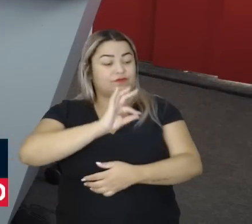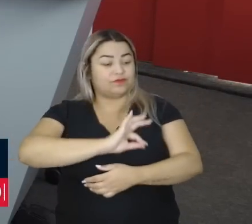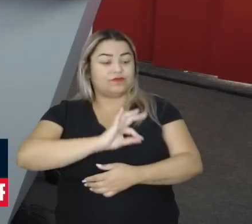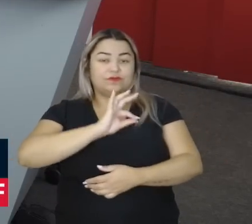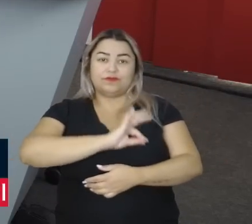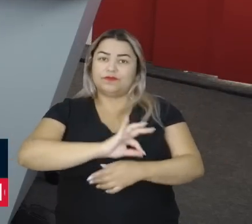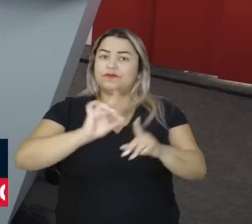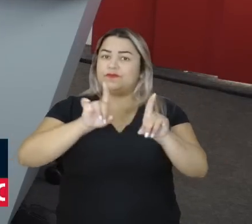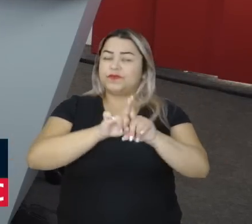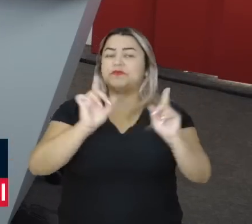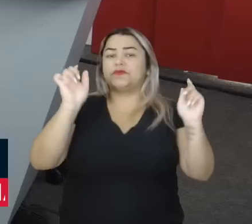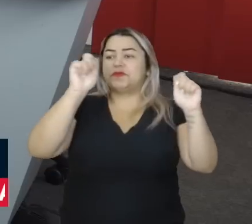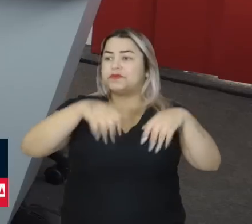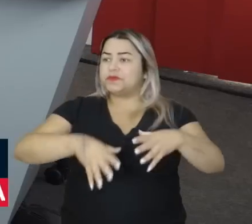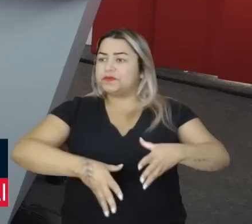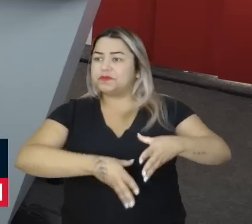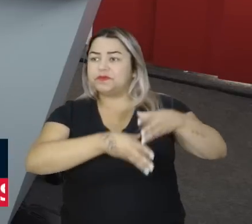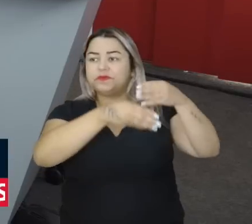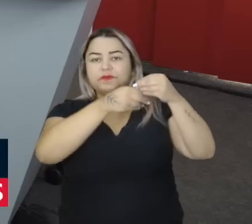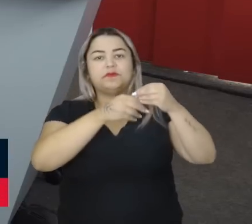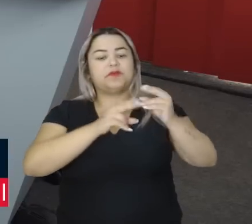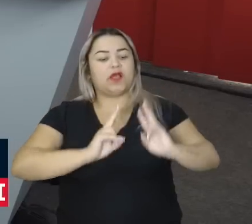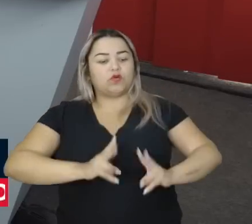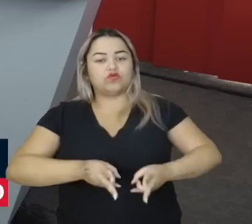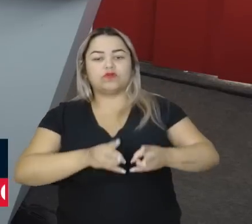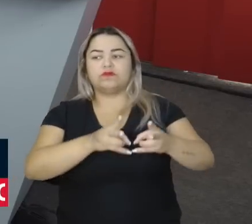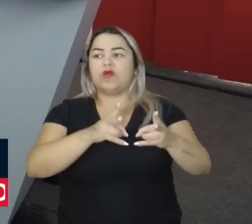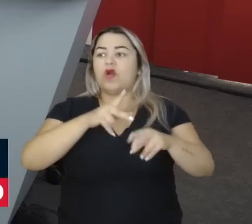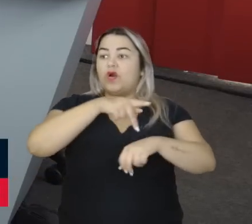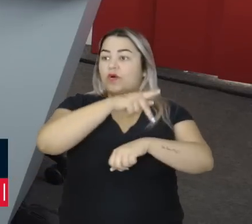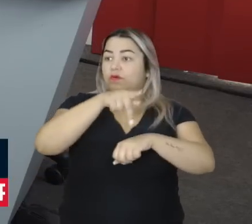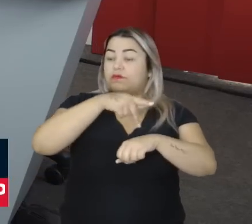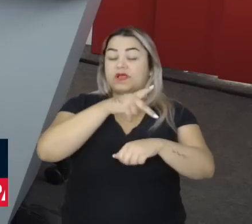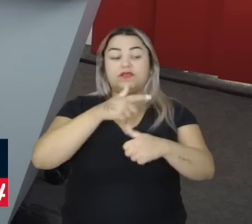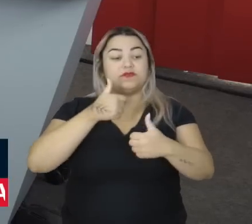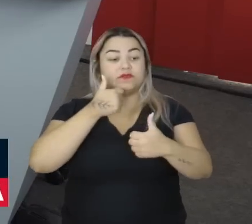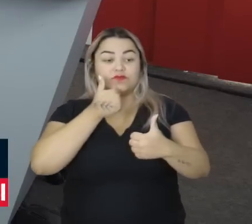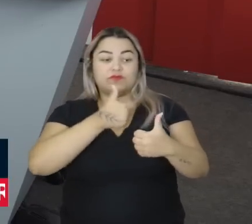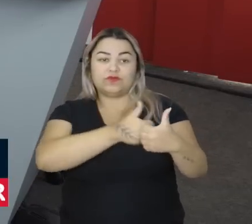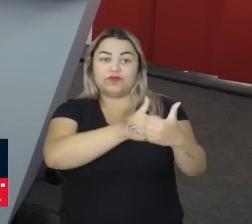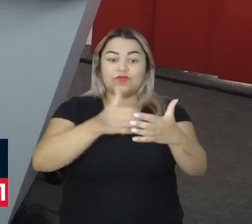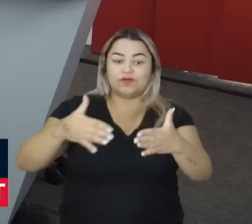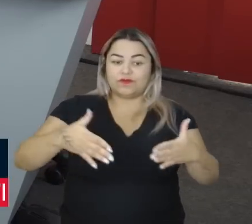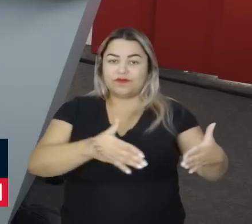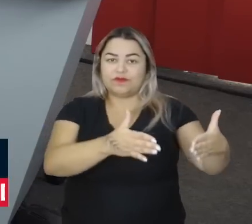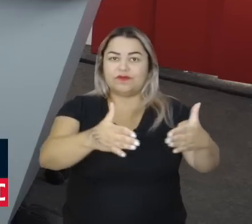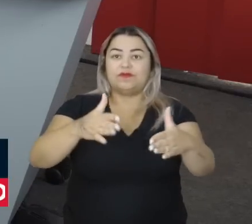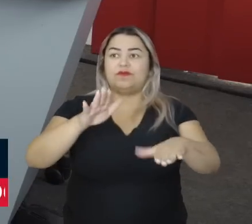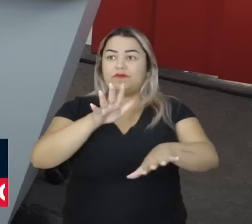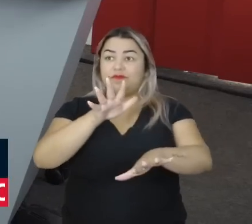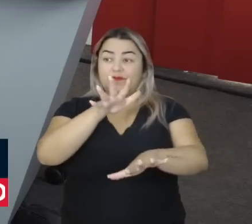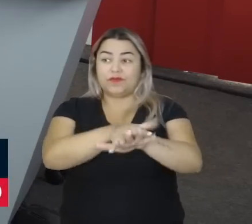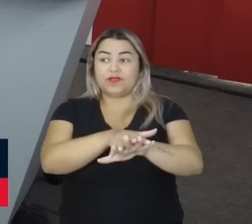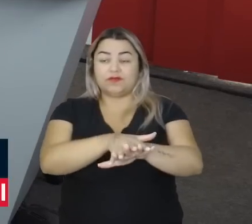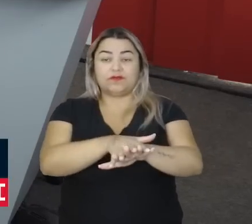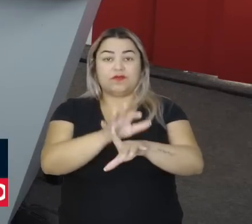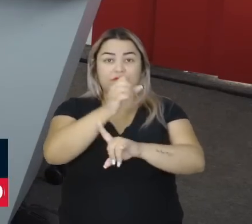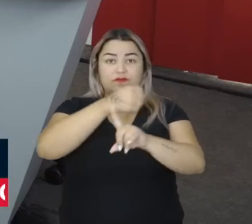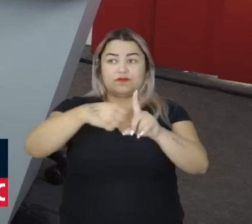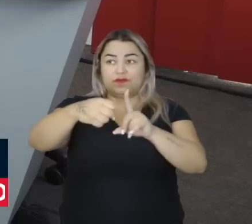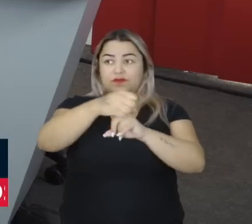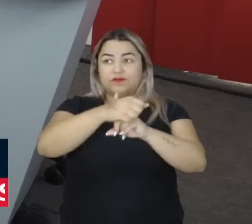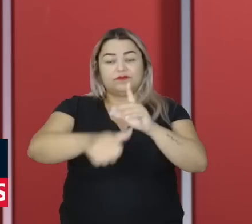ainda precisam ser implementadas para manter o país no rumo do crescimento, mas também com mais inclusão social? Bom,